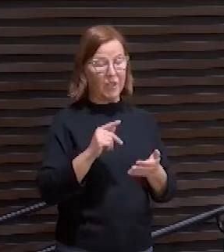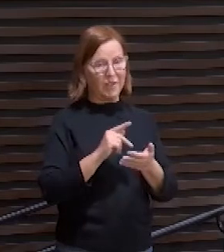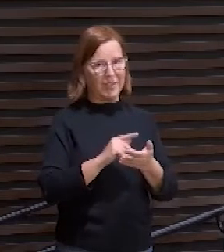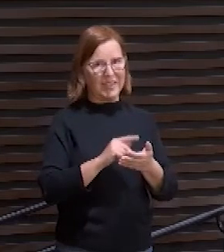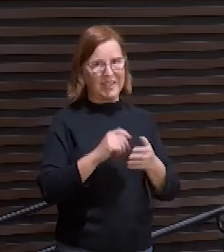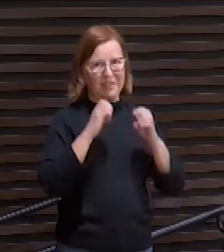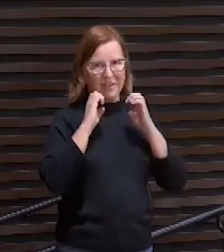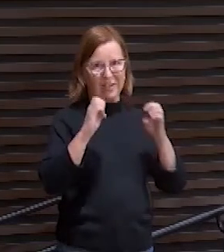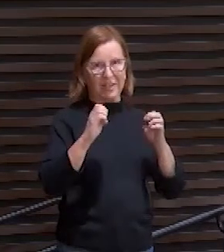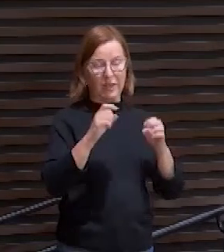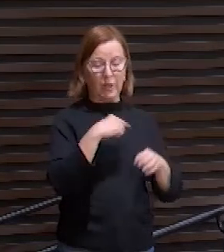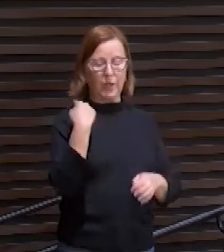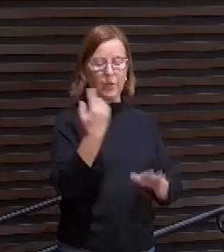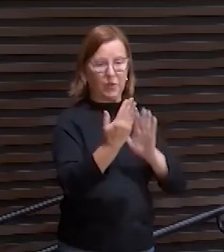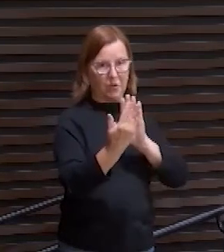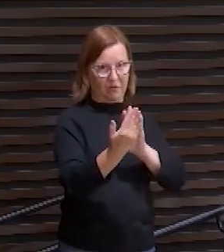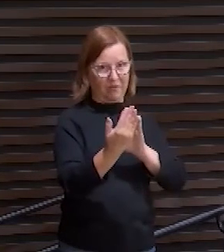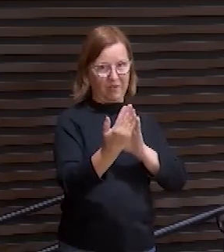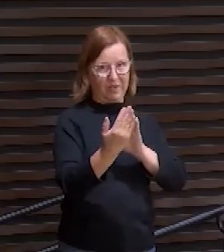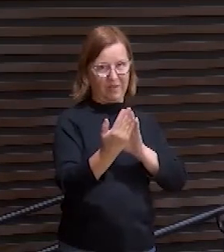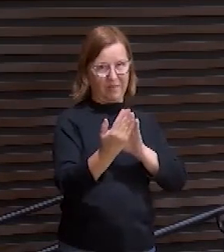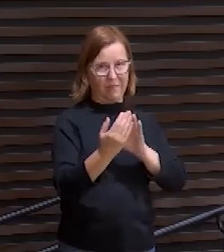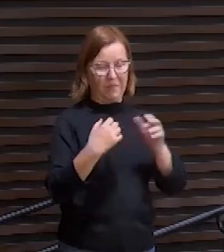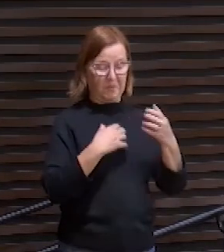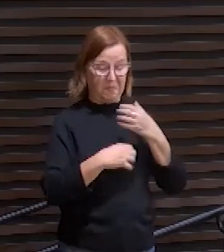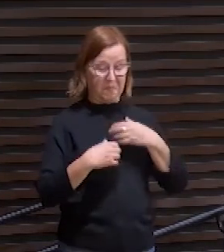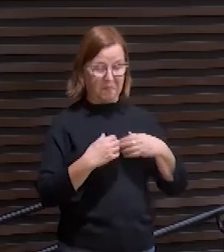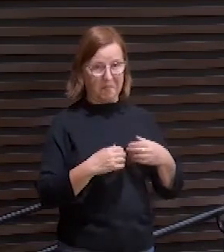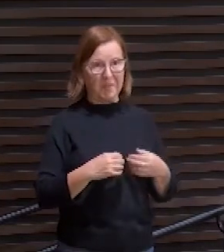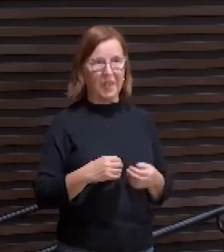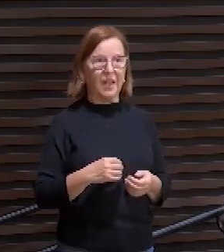que nos confronta, que nos incomoda e que nos deixa